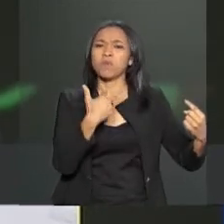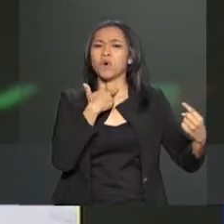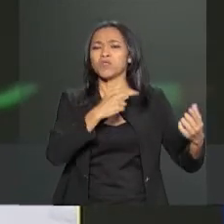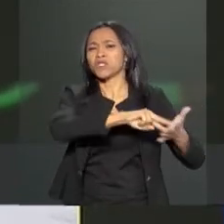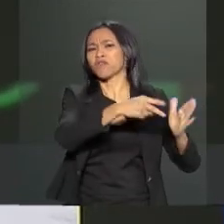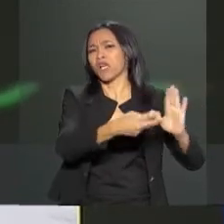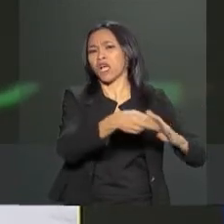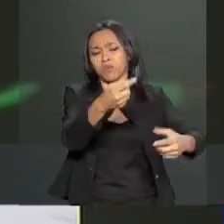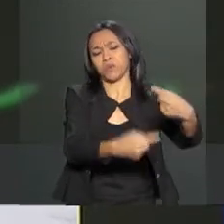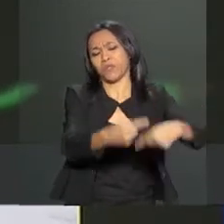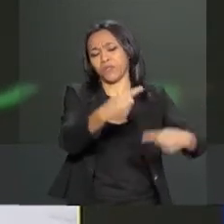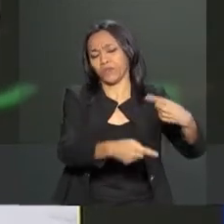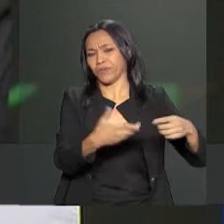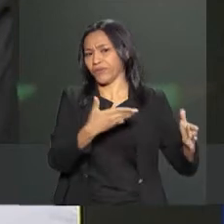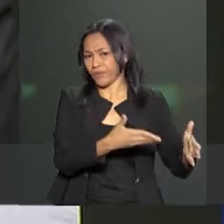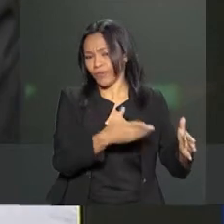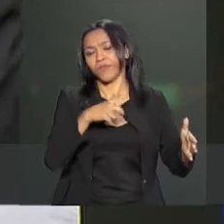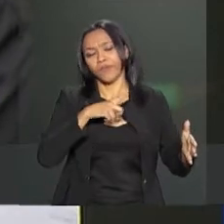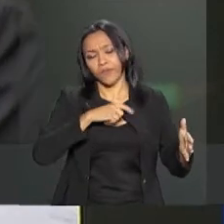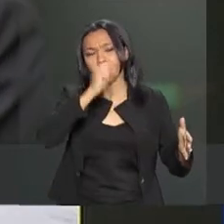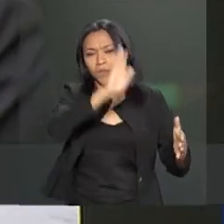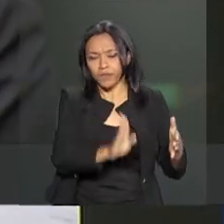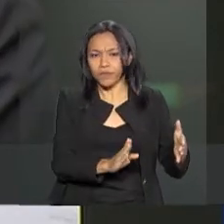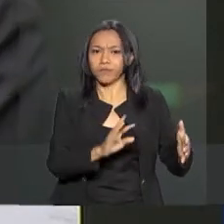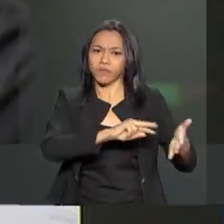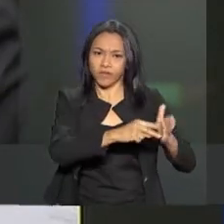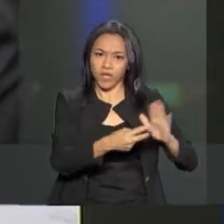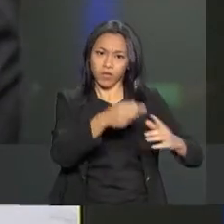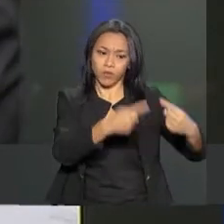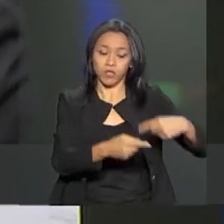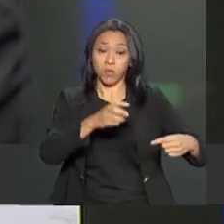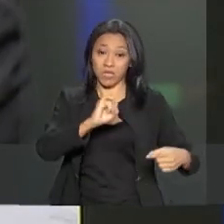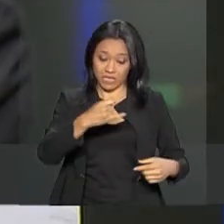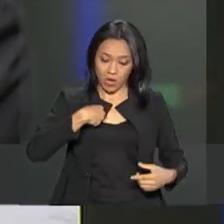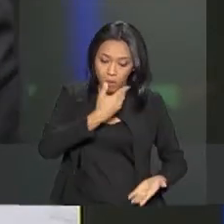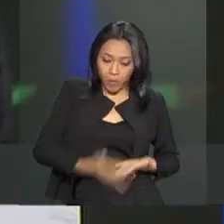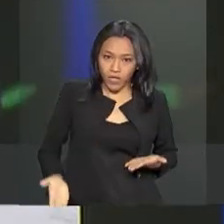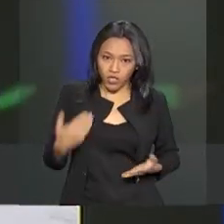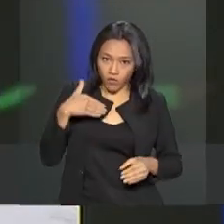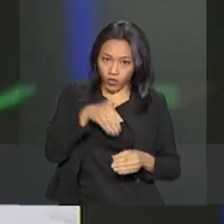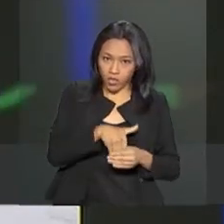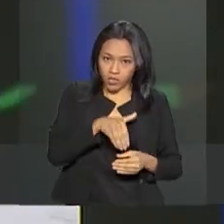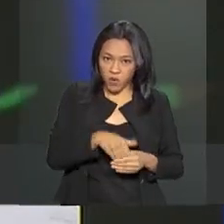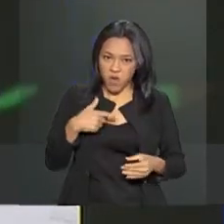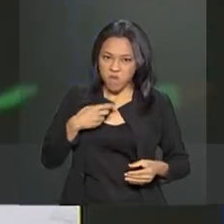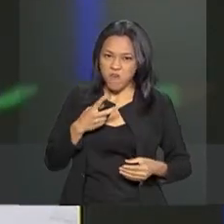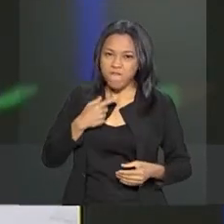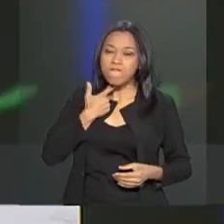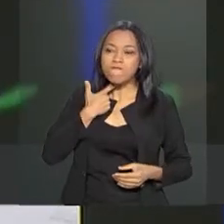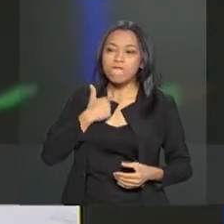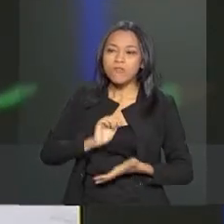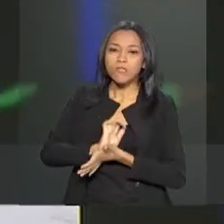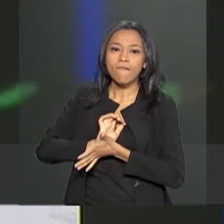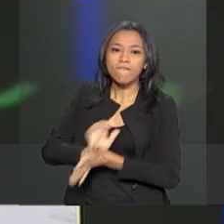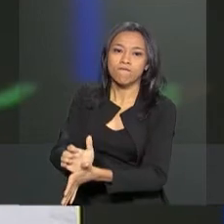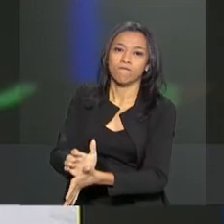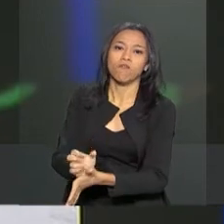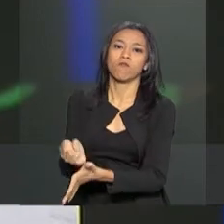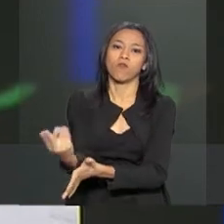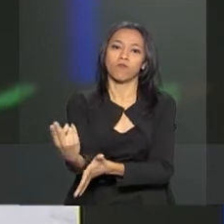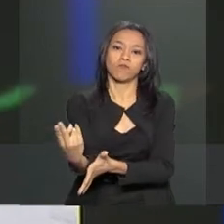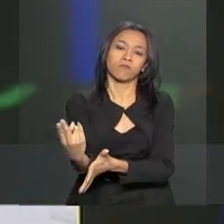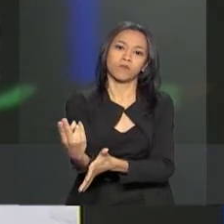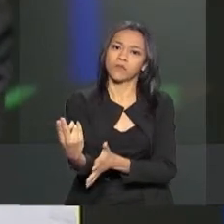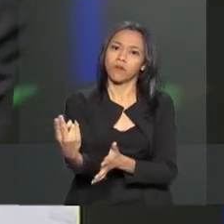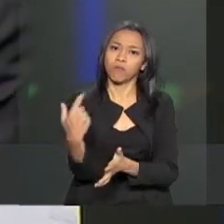no Brasil ela tem um significado político. Ou seja, se eu perdi a eleição, o meu dever é destruir o governo que foi eleito.